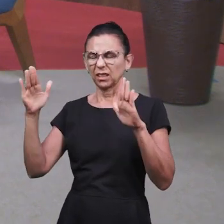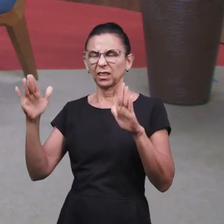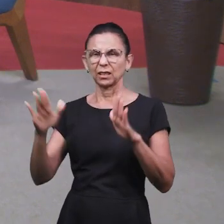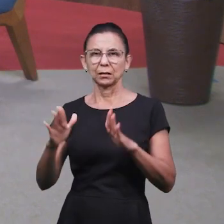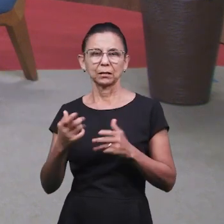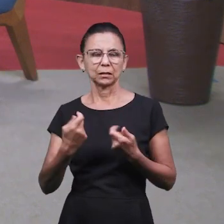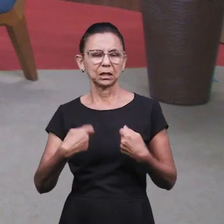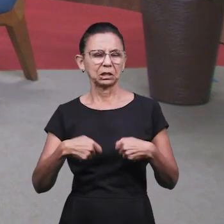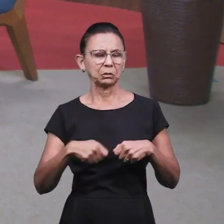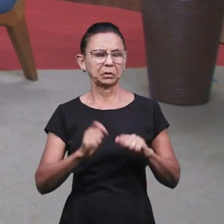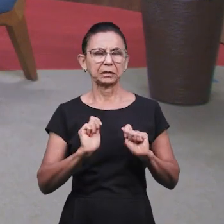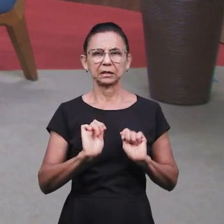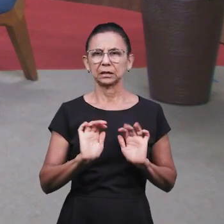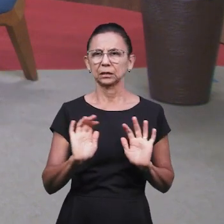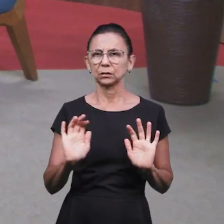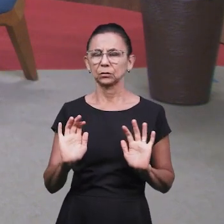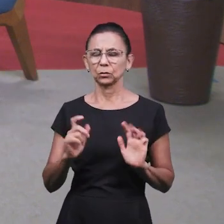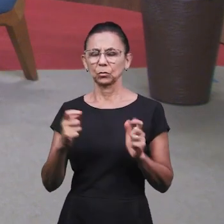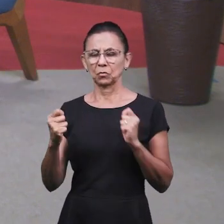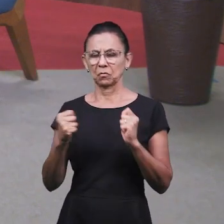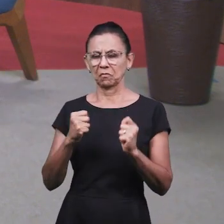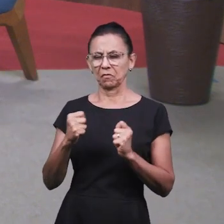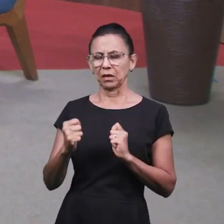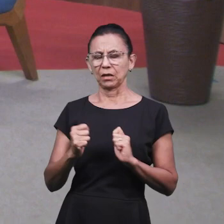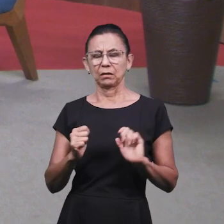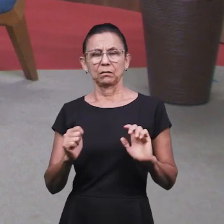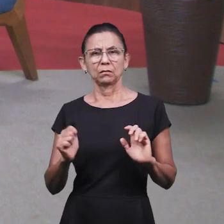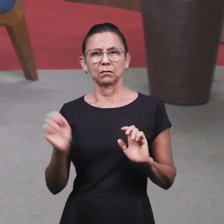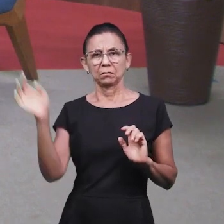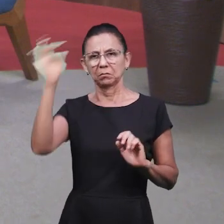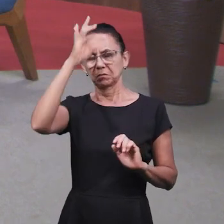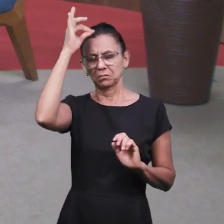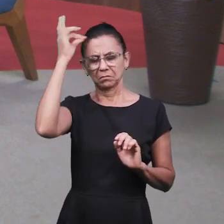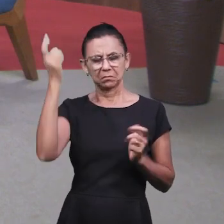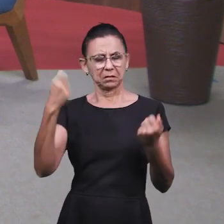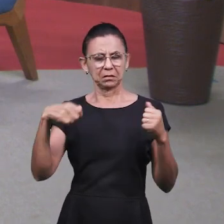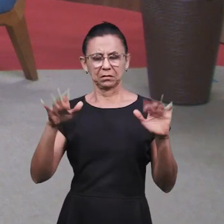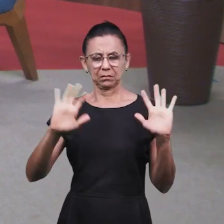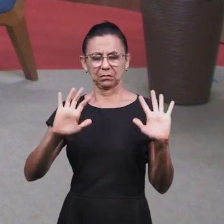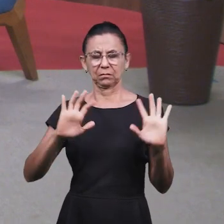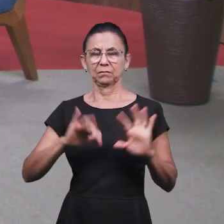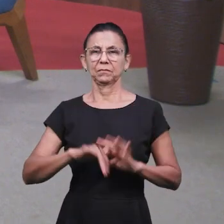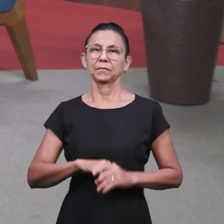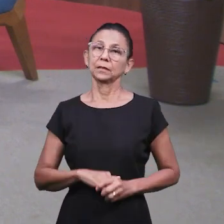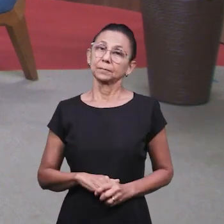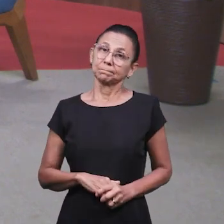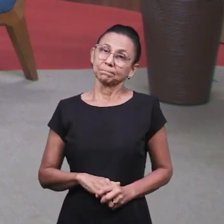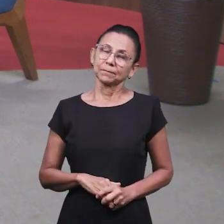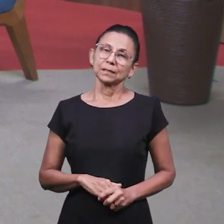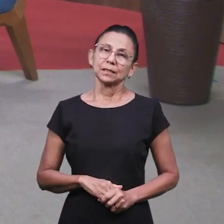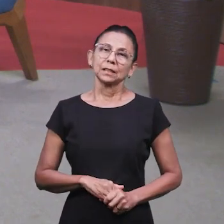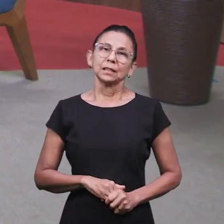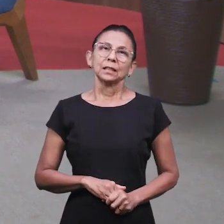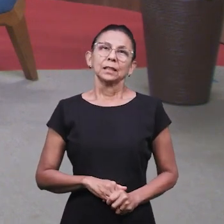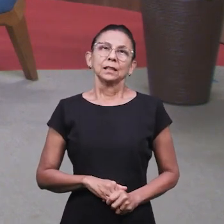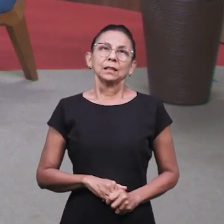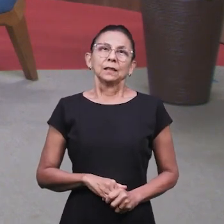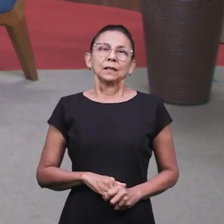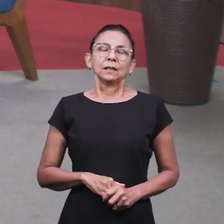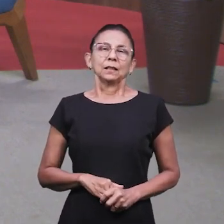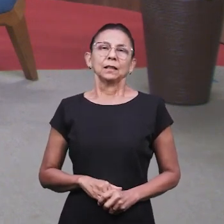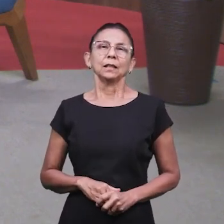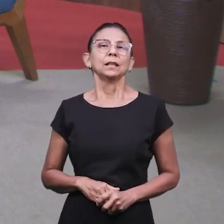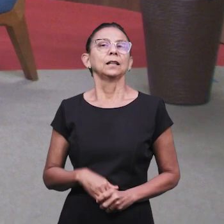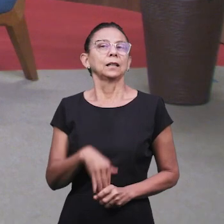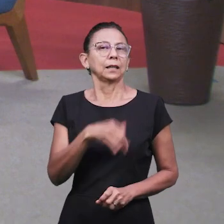ação, sem a companhia, sem a direção, sem o governo do Espírito Santo, a Bíblia mostra